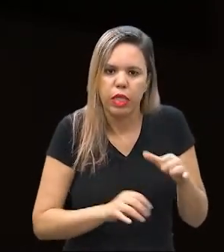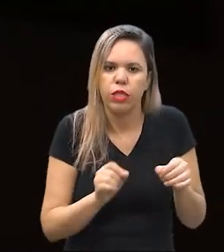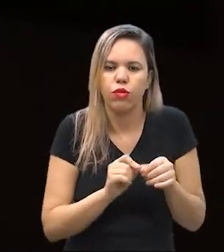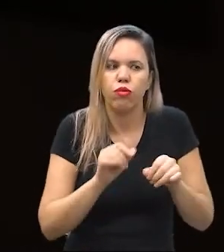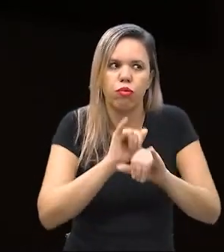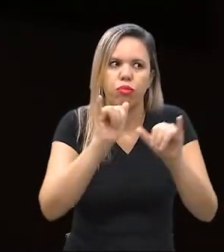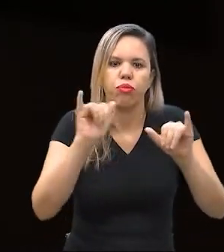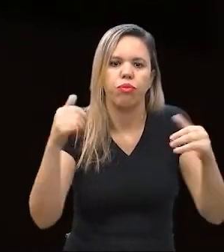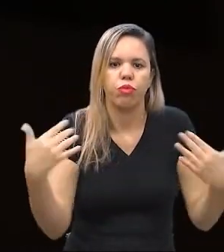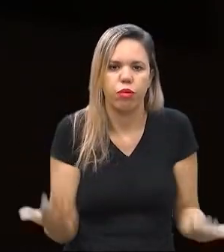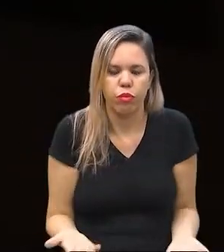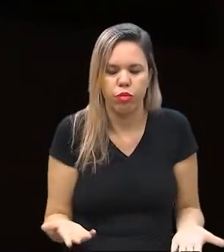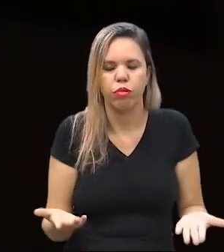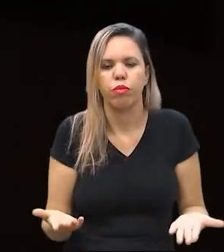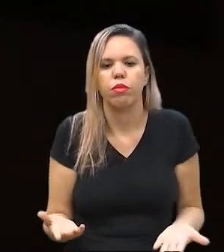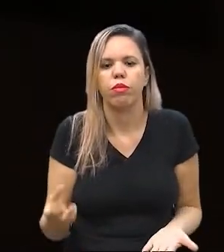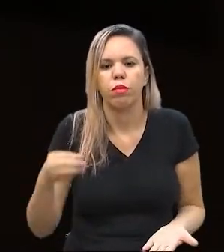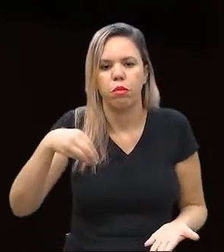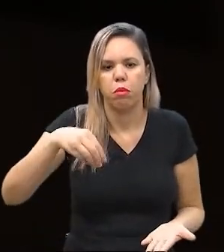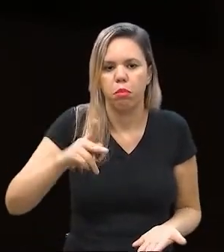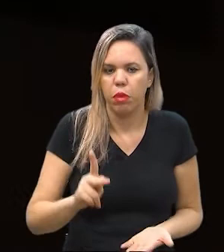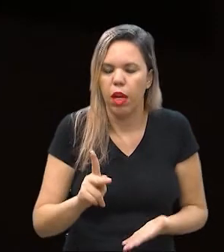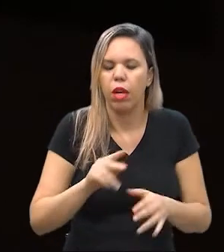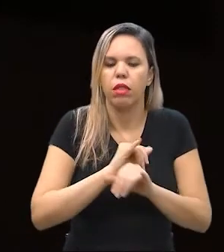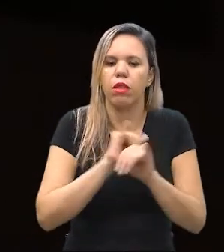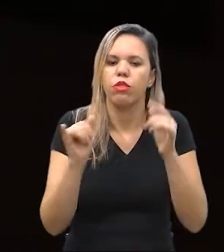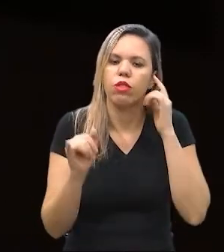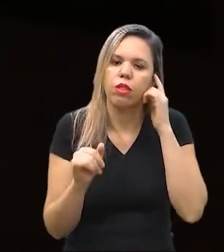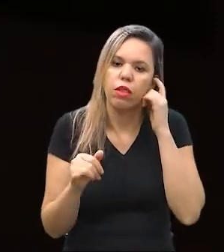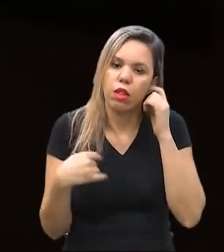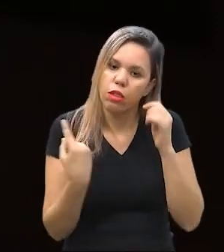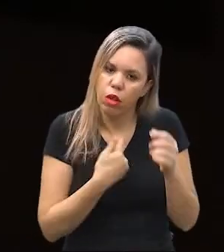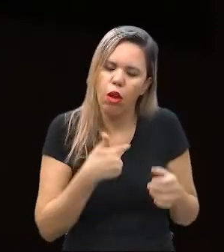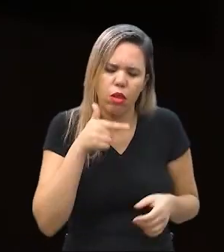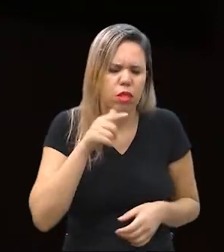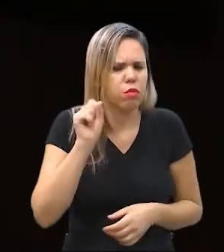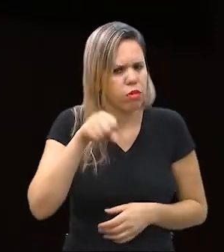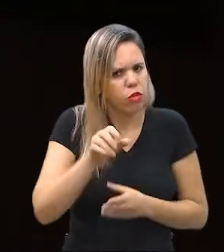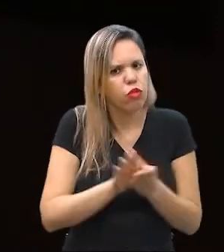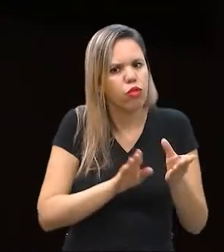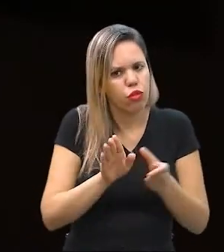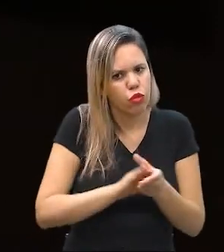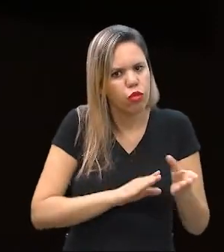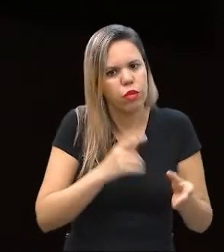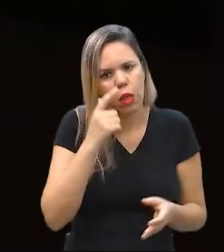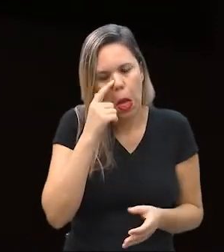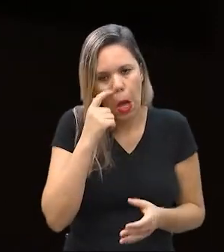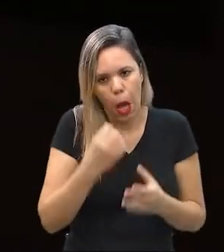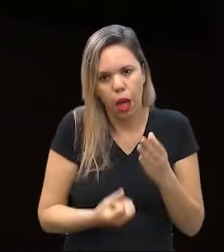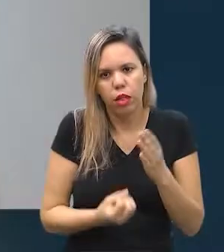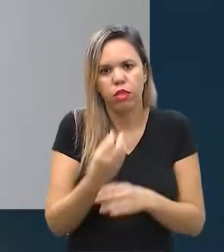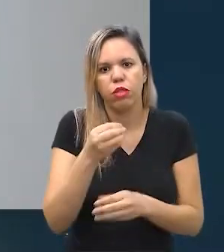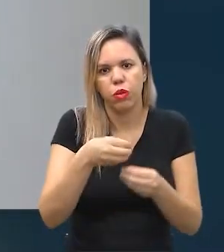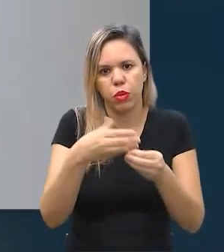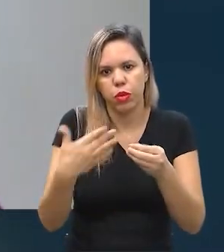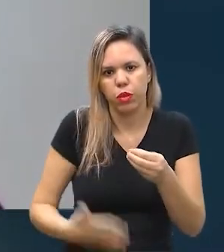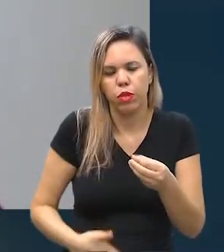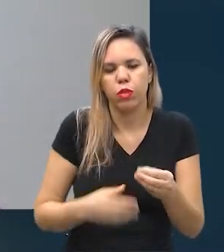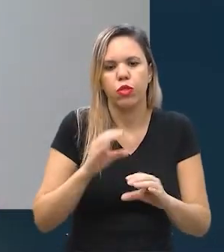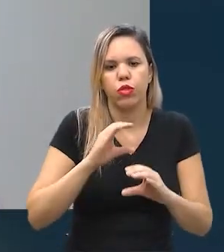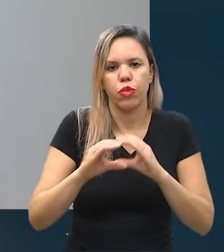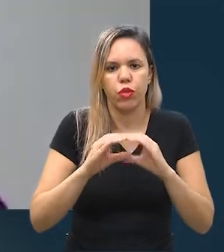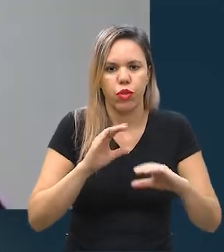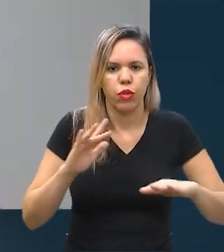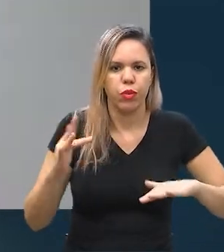de divulgação, agências de marketing e tal. Mas nós conseguimos sim orientá-lo quanto a toda essa parte de criação de conteúdo, de